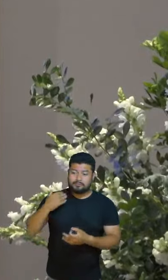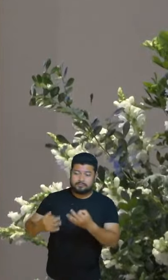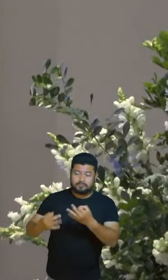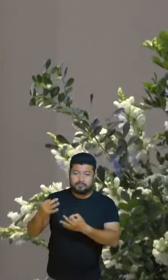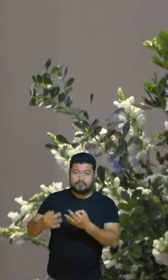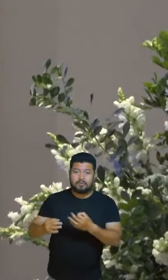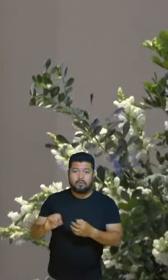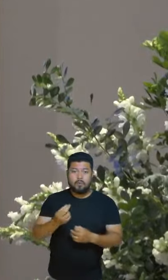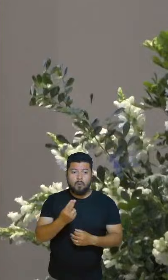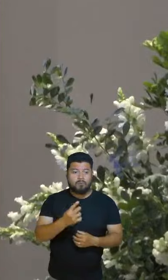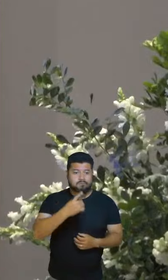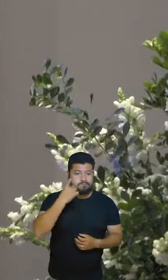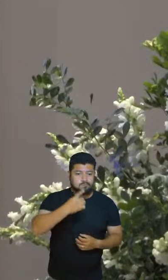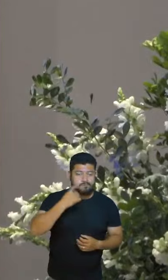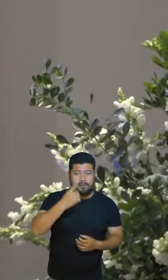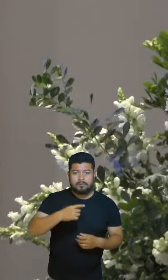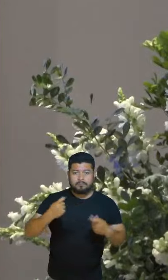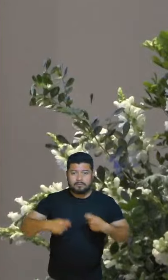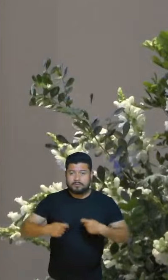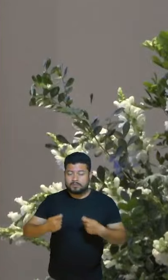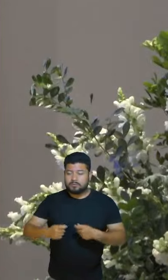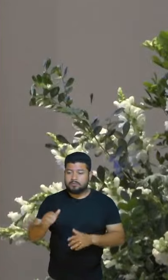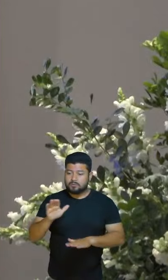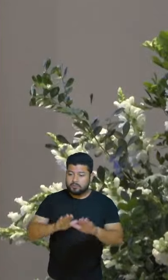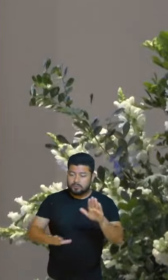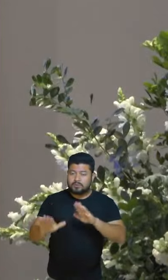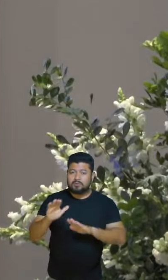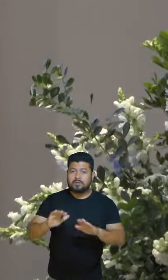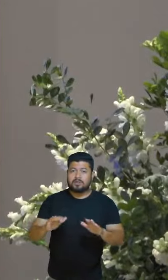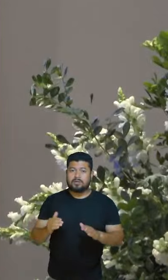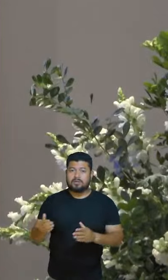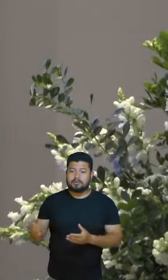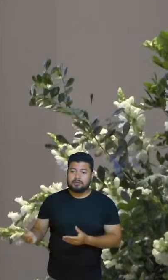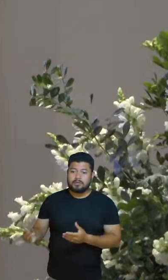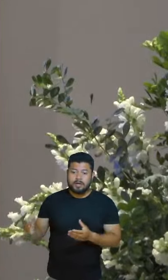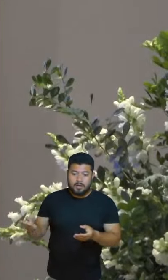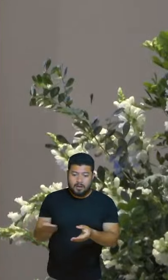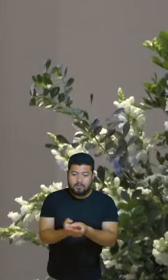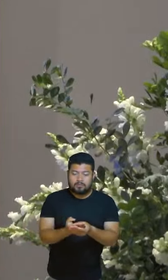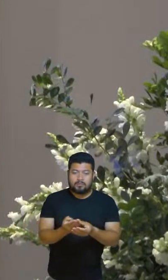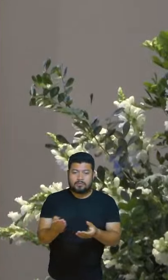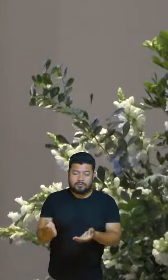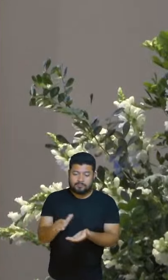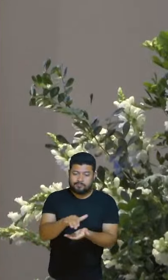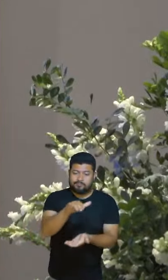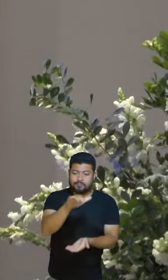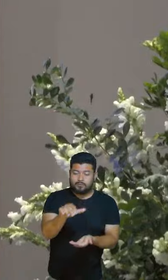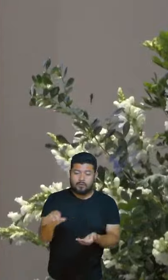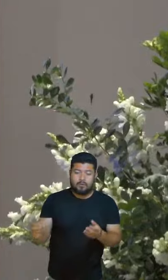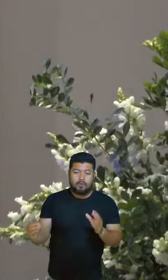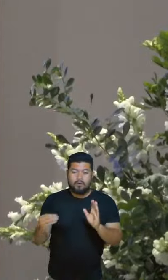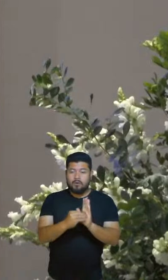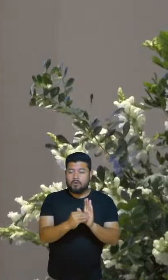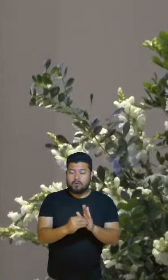partes um cuidado maior ao trazer fatos para o processo e trazer